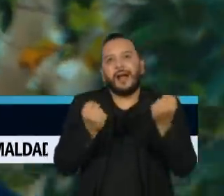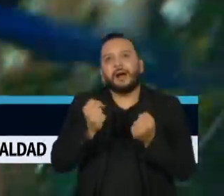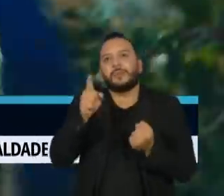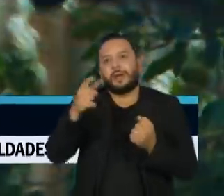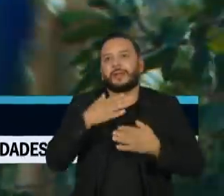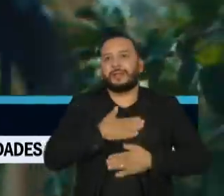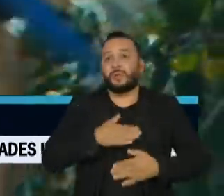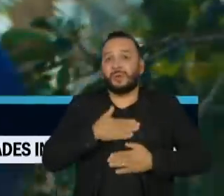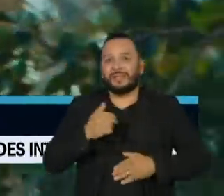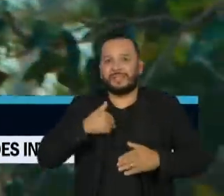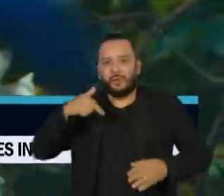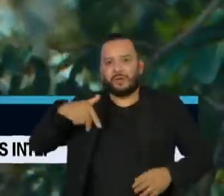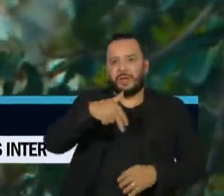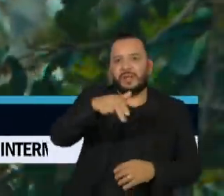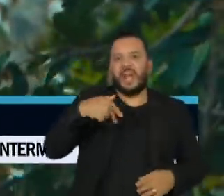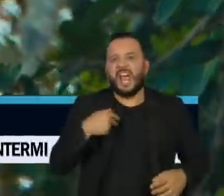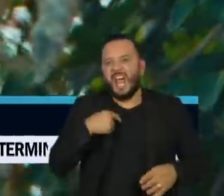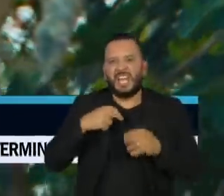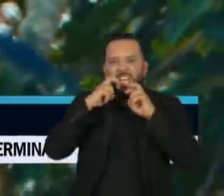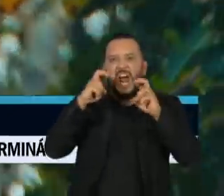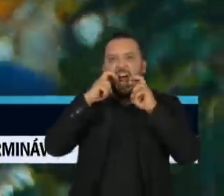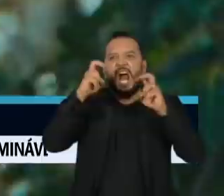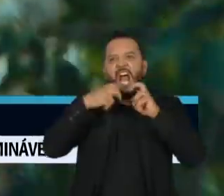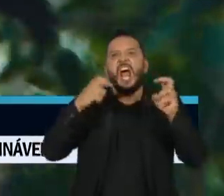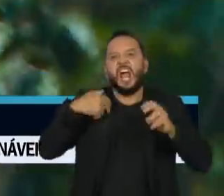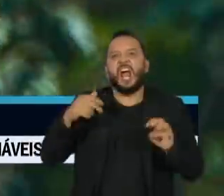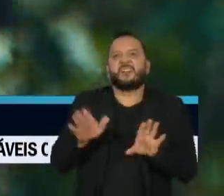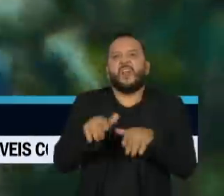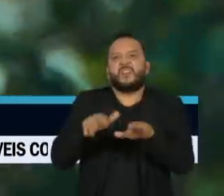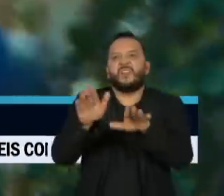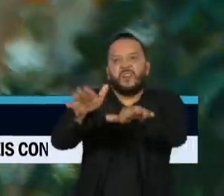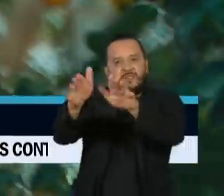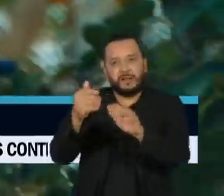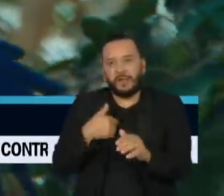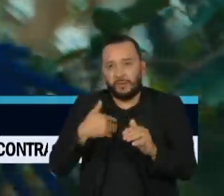do carro, eu começar a gritar e começar a voar.